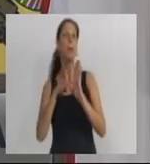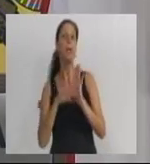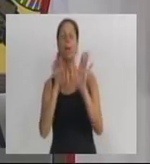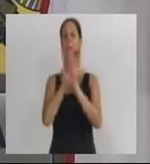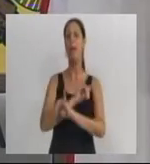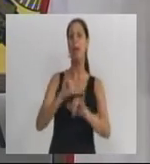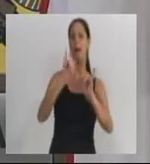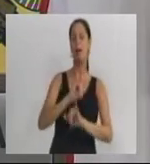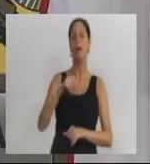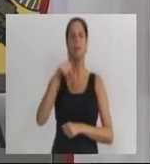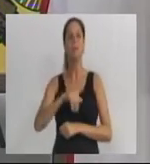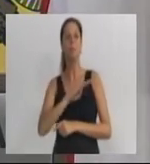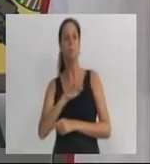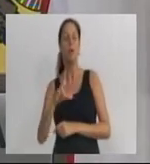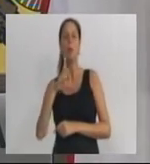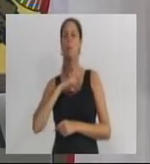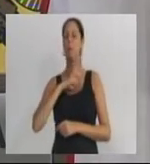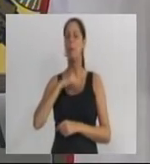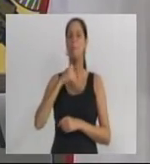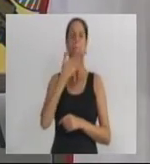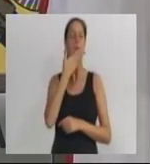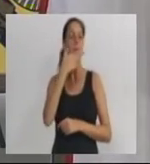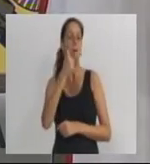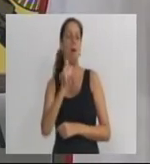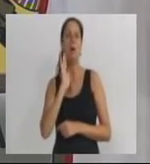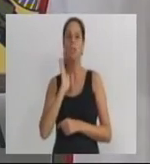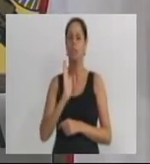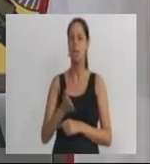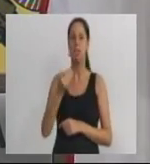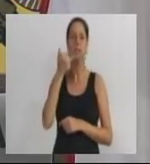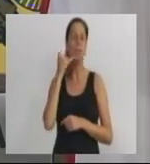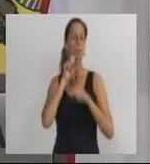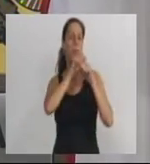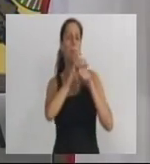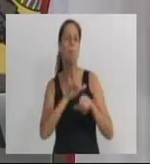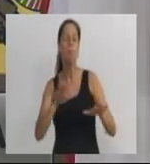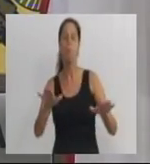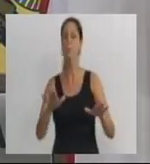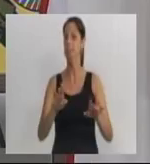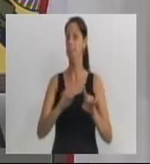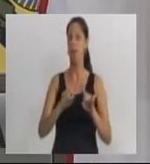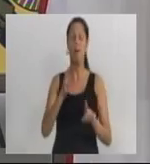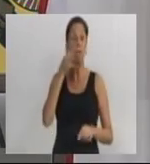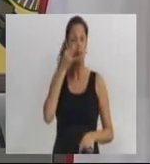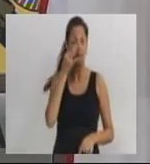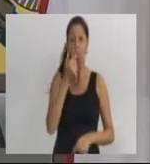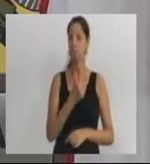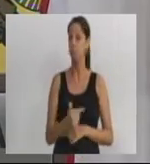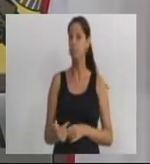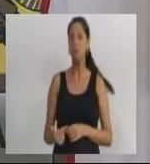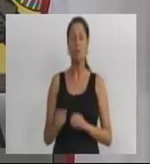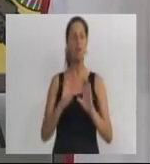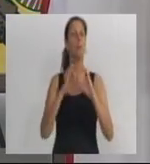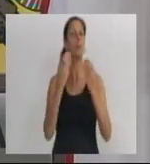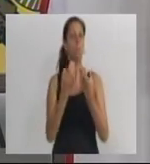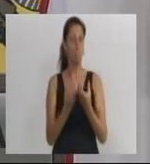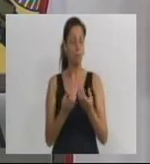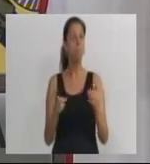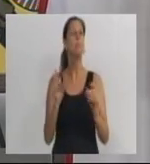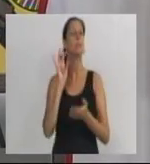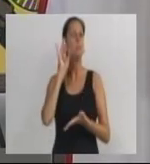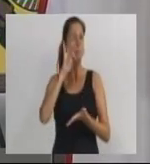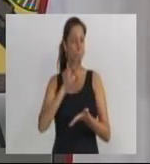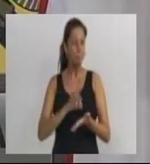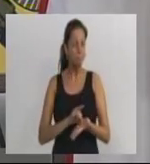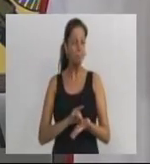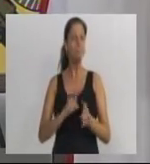vários trabalhos nas escolas, vários trabalhos nas comunidades, e nós vemos que comunidades, como a comunidade, uso aqui como exemplo, a comunidade de